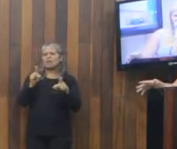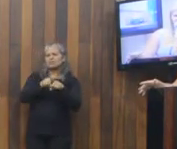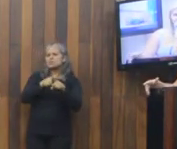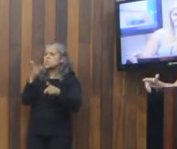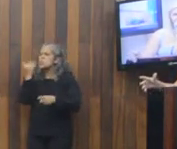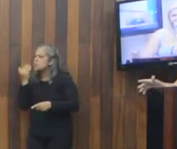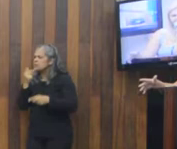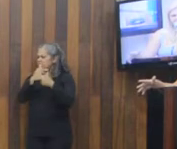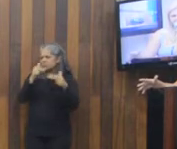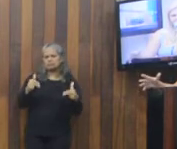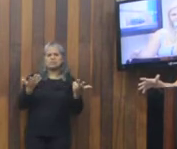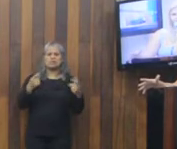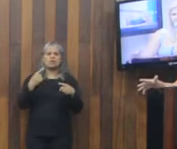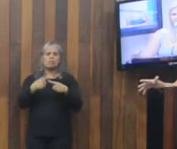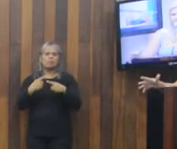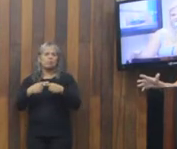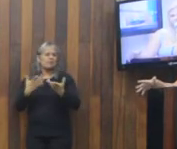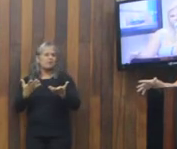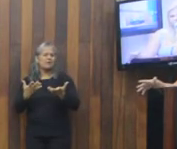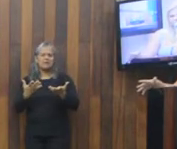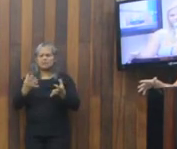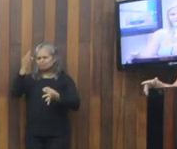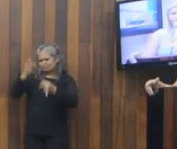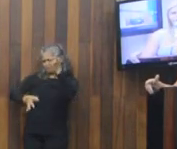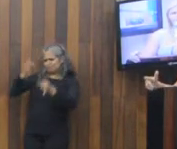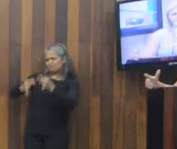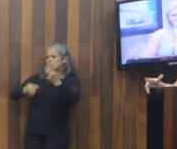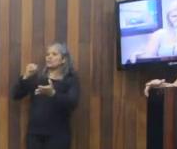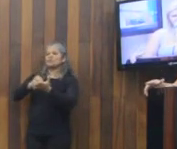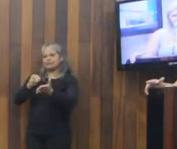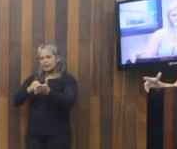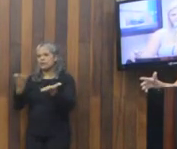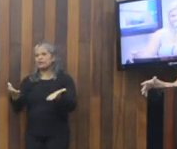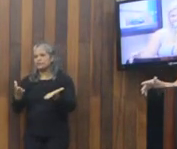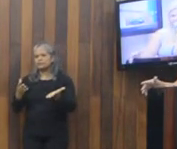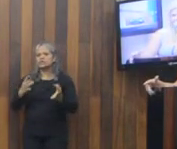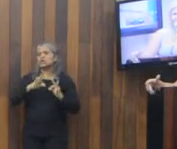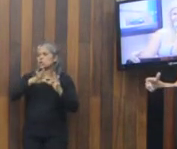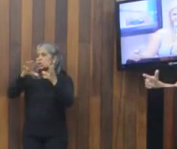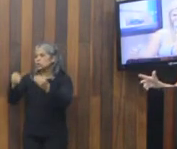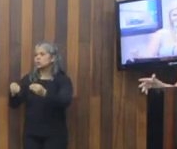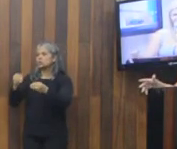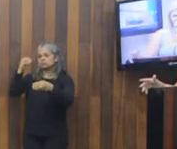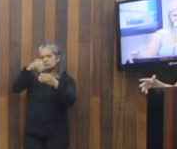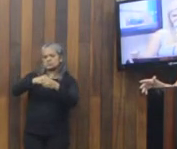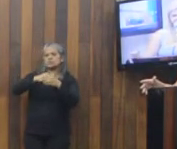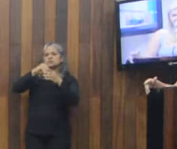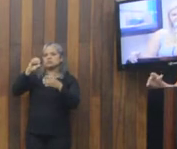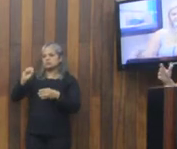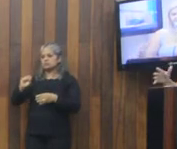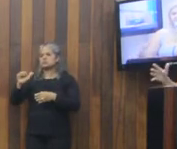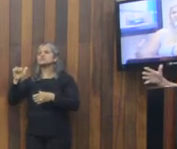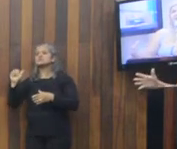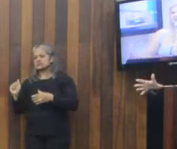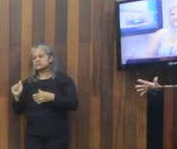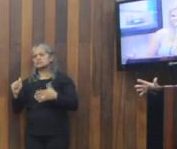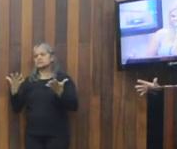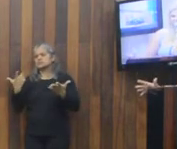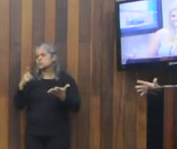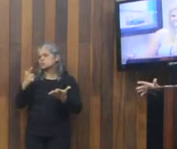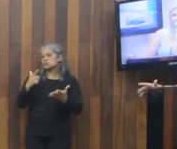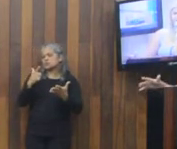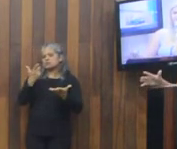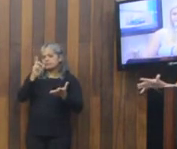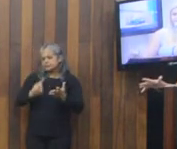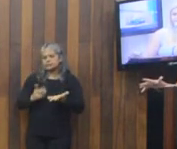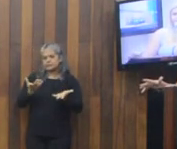Forte, porque eu estaria sendo totalmente injusta com os empresários da CIA, com os associados da CIA, que não teriam esse